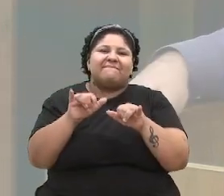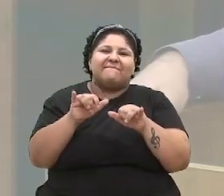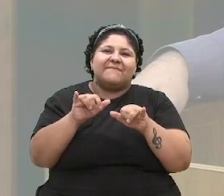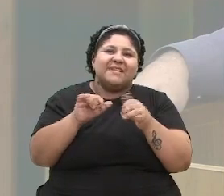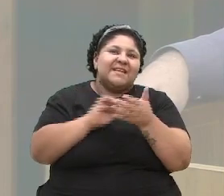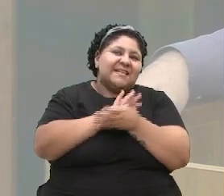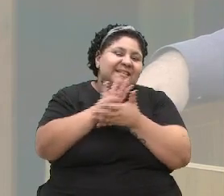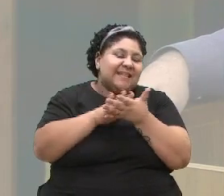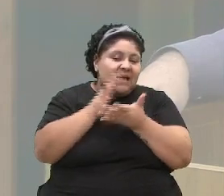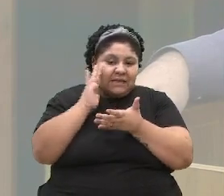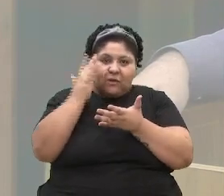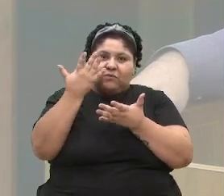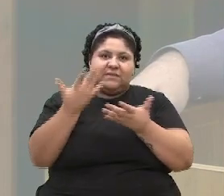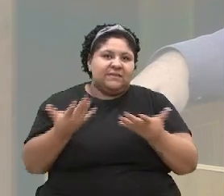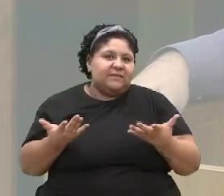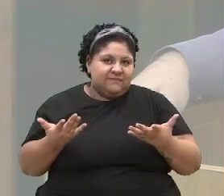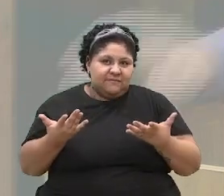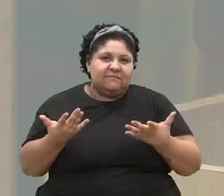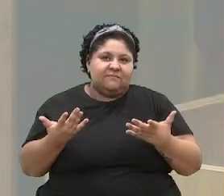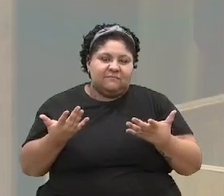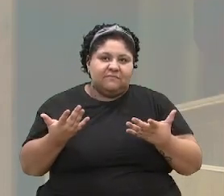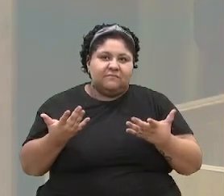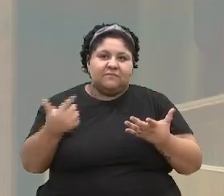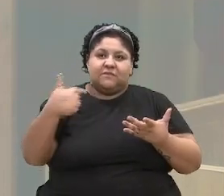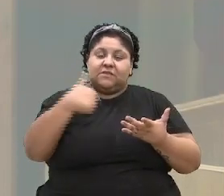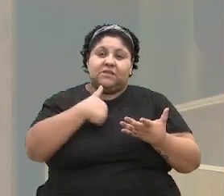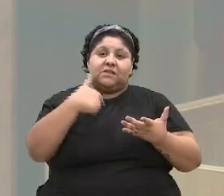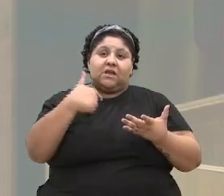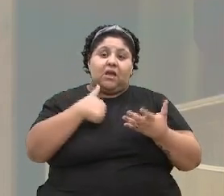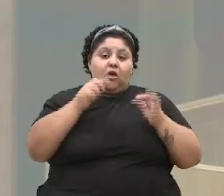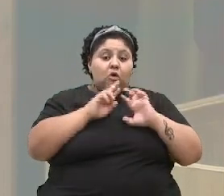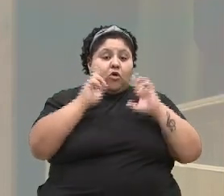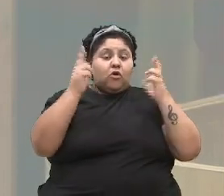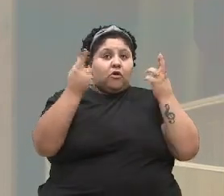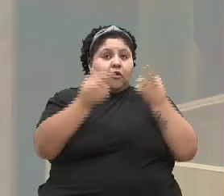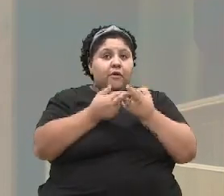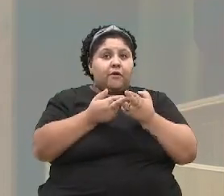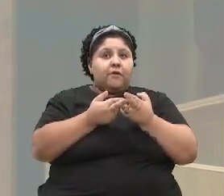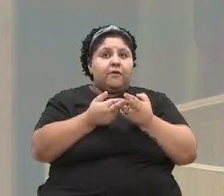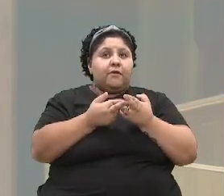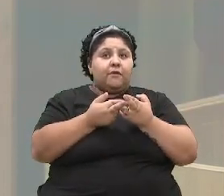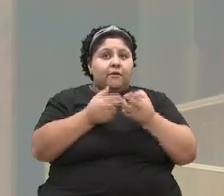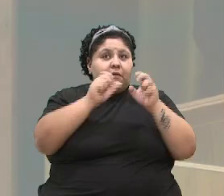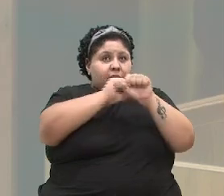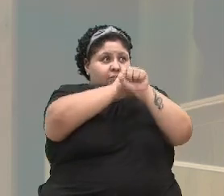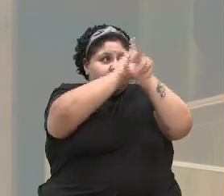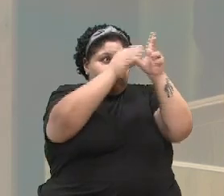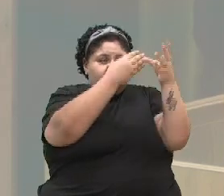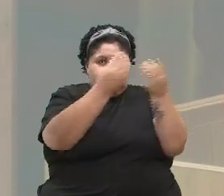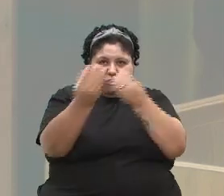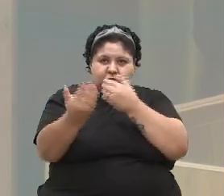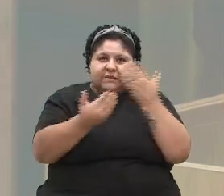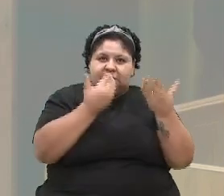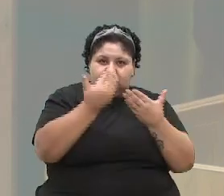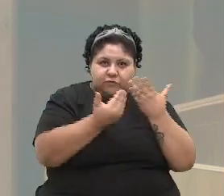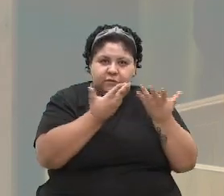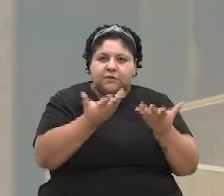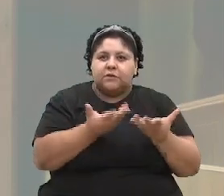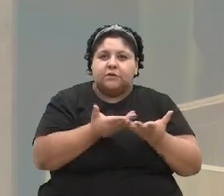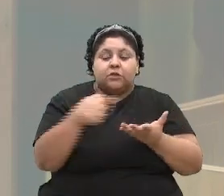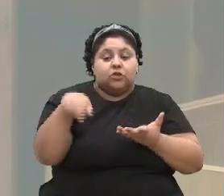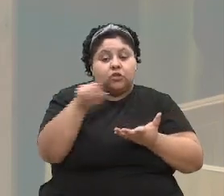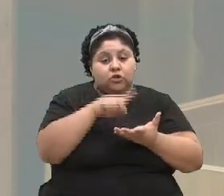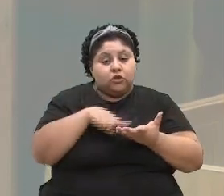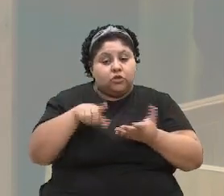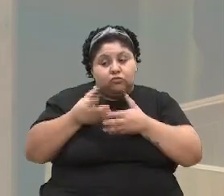disso aconteceria. Eu estive na reunião, sanei várias das minhas dúvidas. Nós,